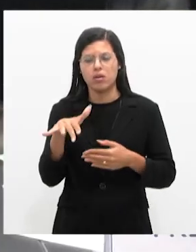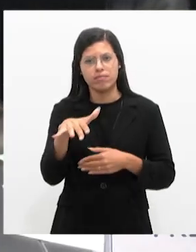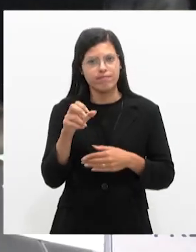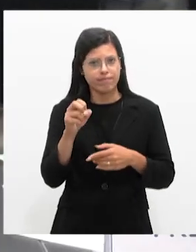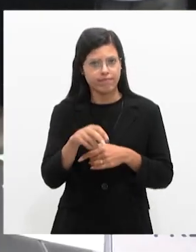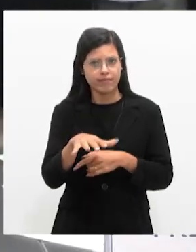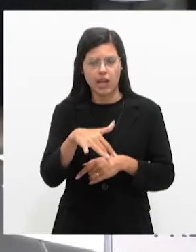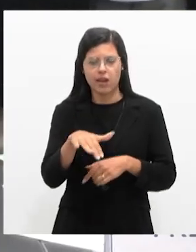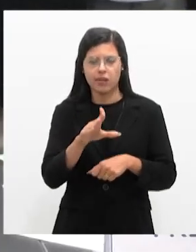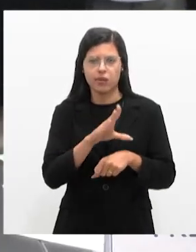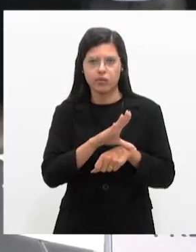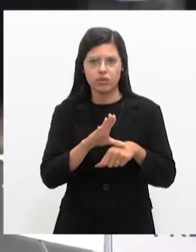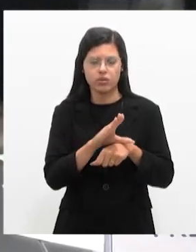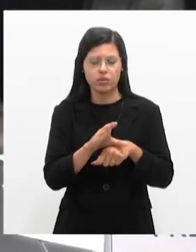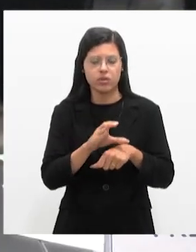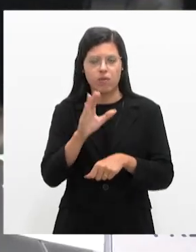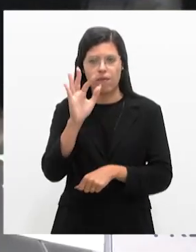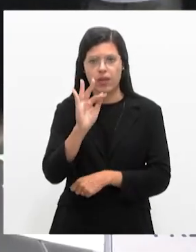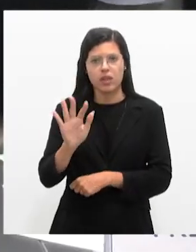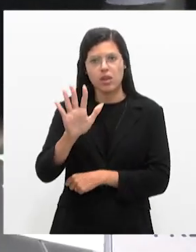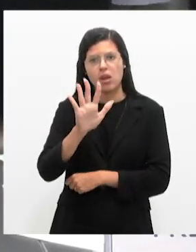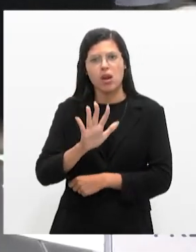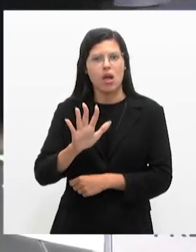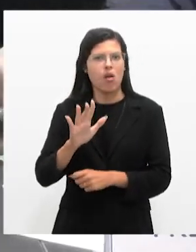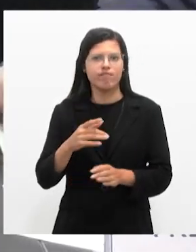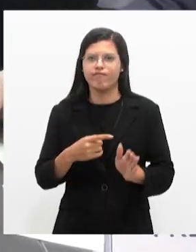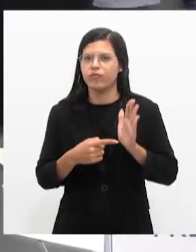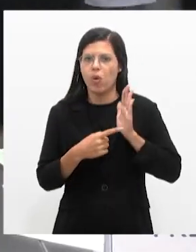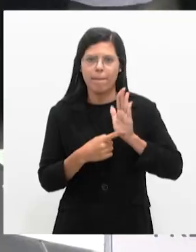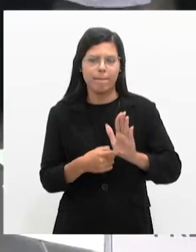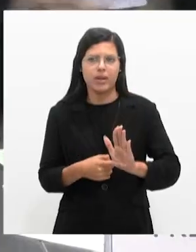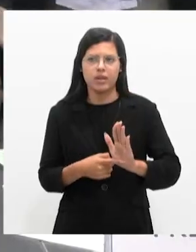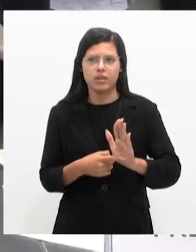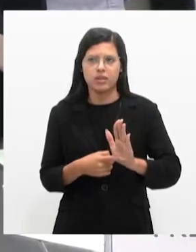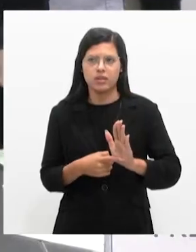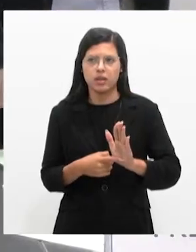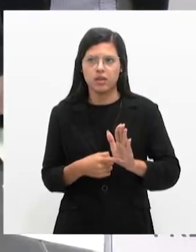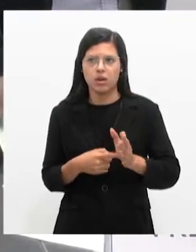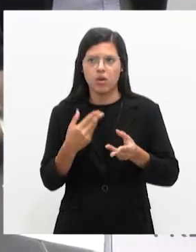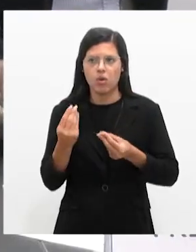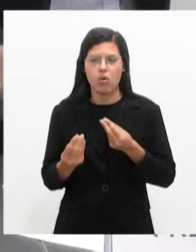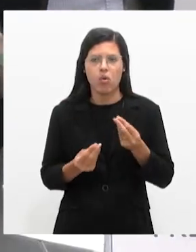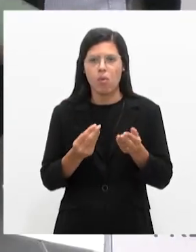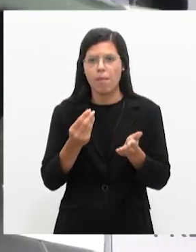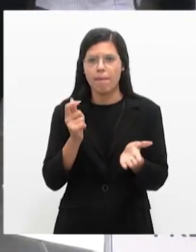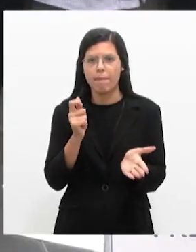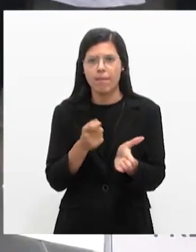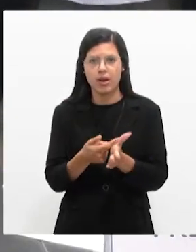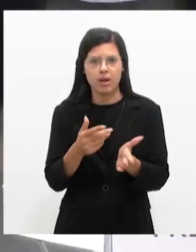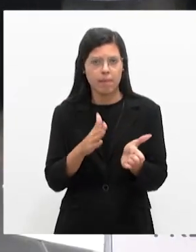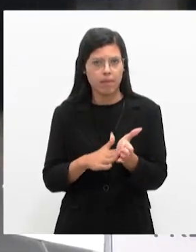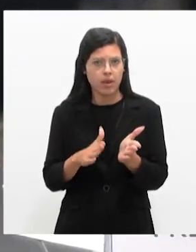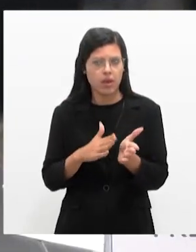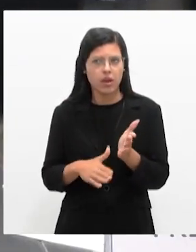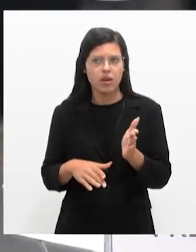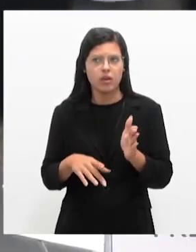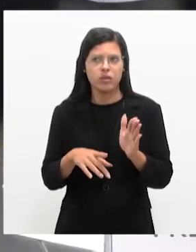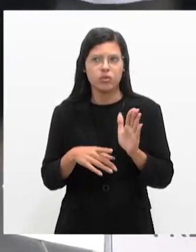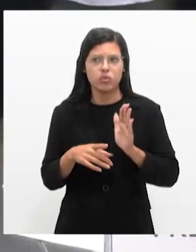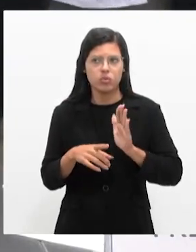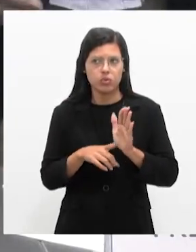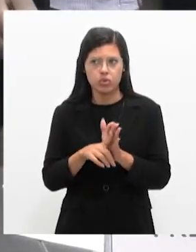não apresenta estudo não apresenta fonte de custeio, não apresenta estudo de impacto, não